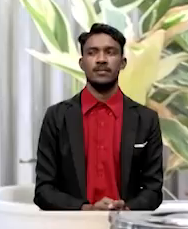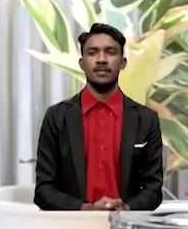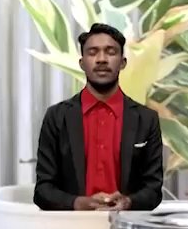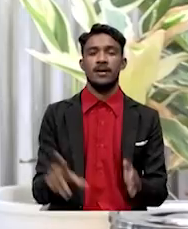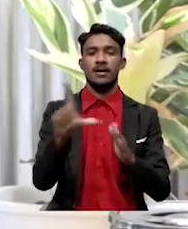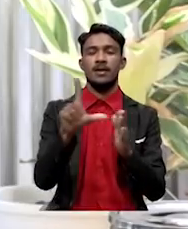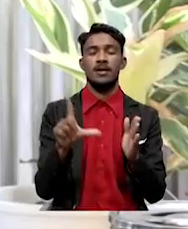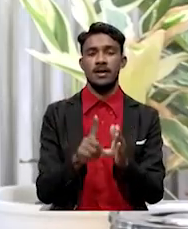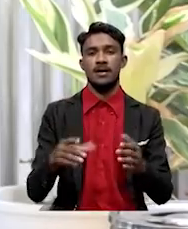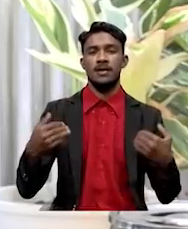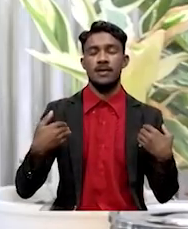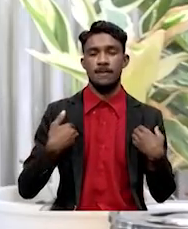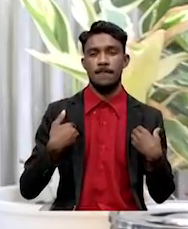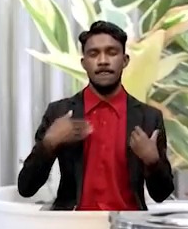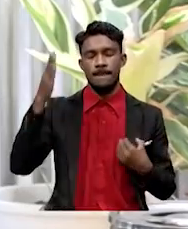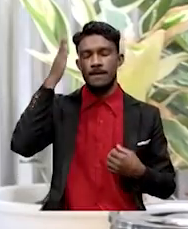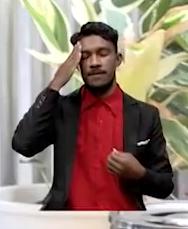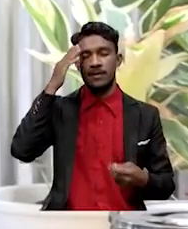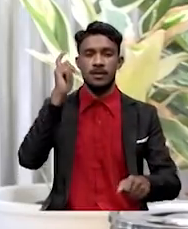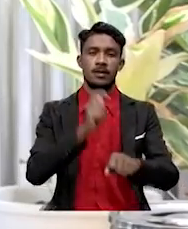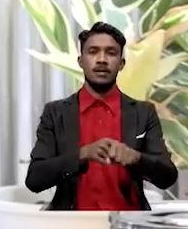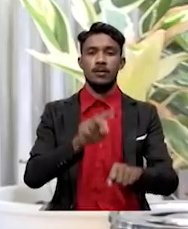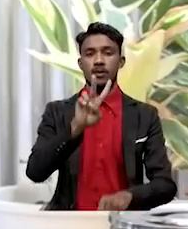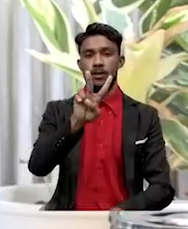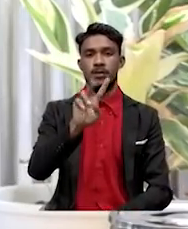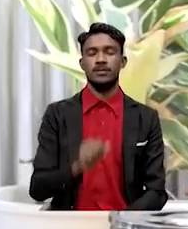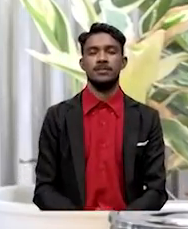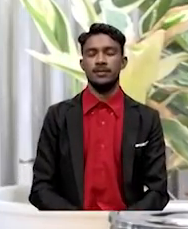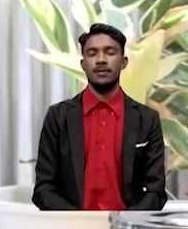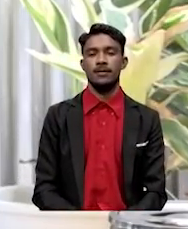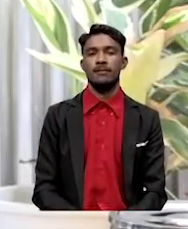considera de situação rua. Ida,